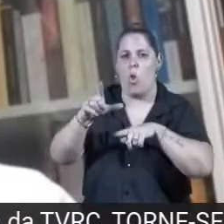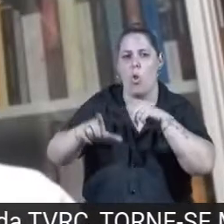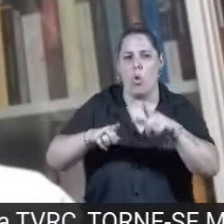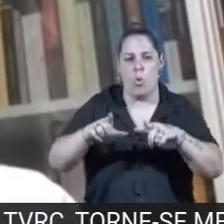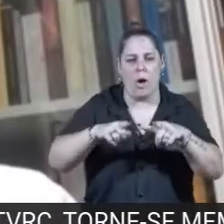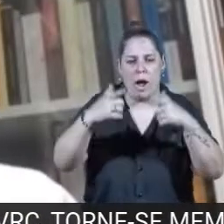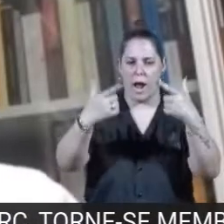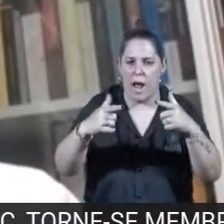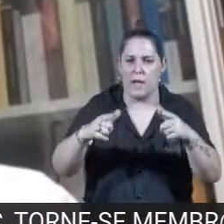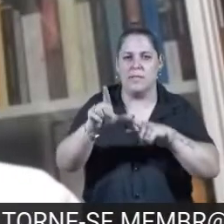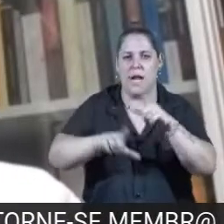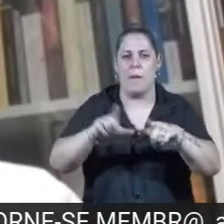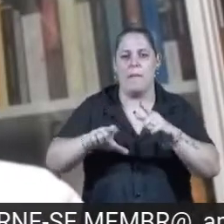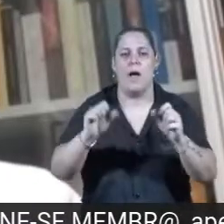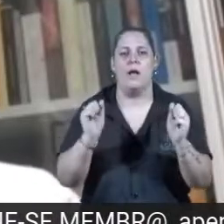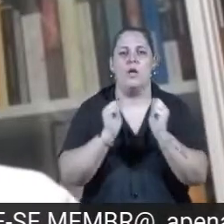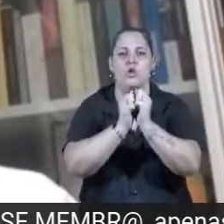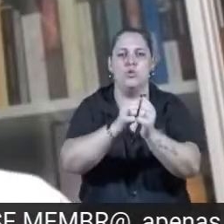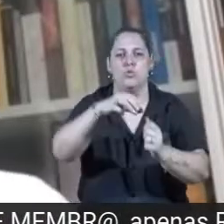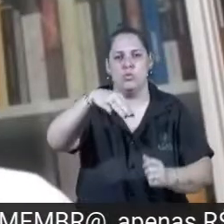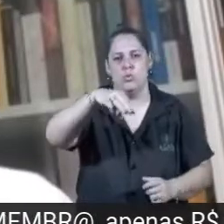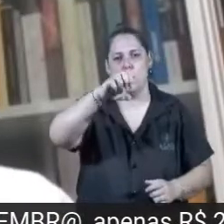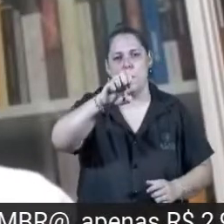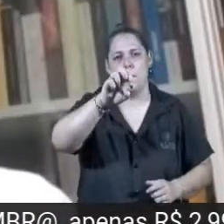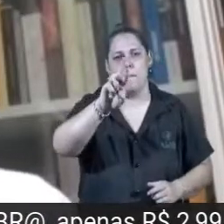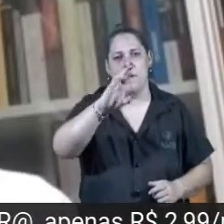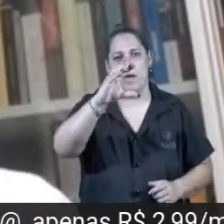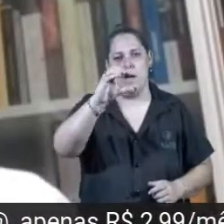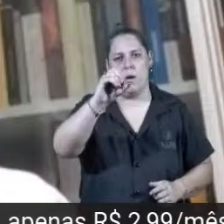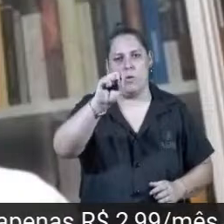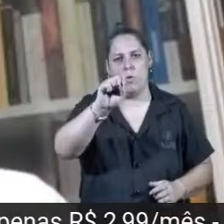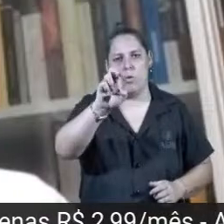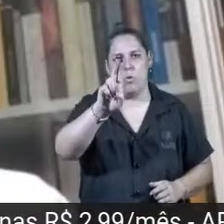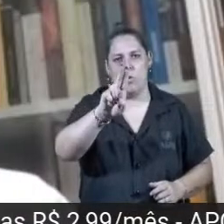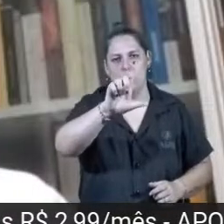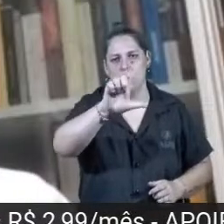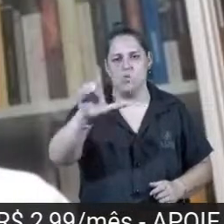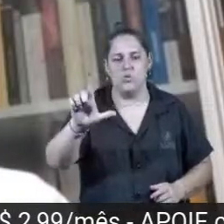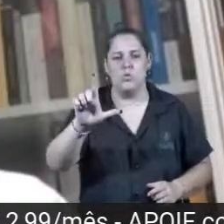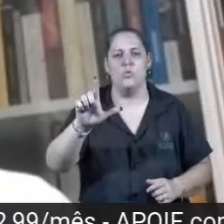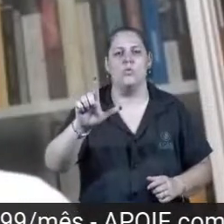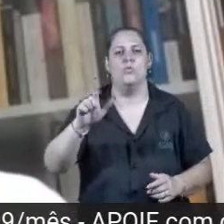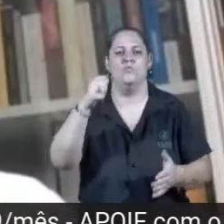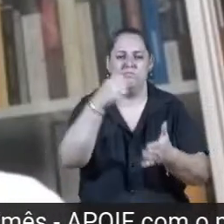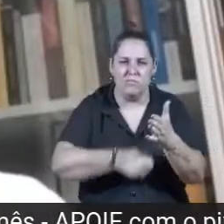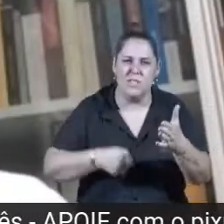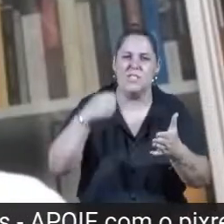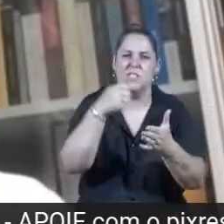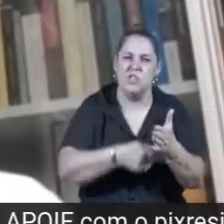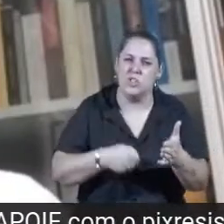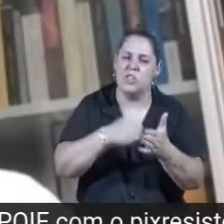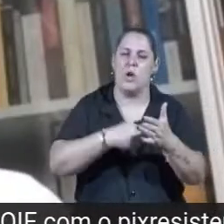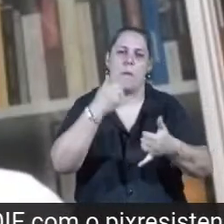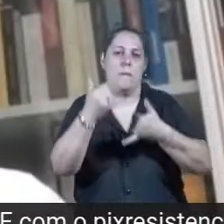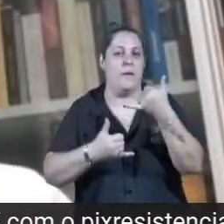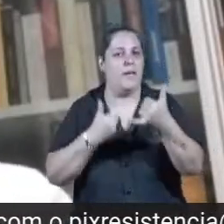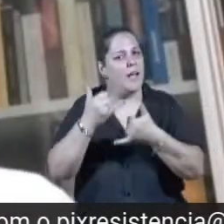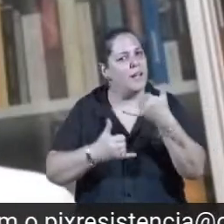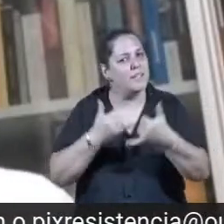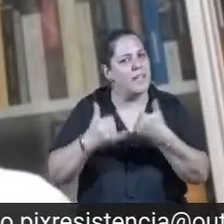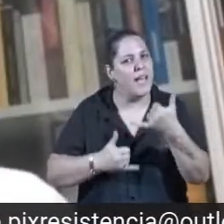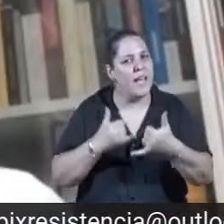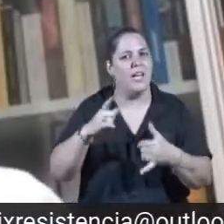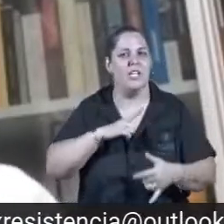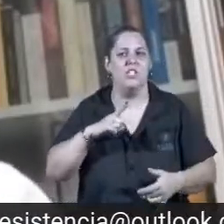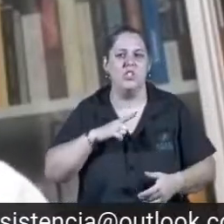do Mercosul. Nós já insistíamos há muito tempo, sempre com aquelas brincadeiras de que ele